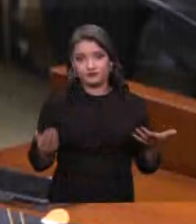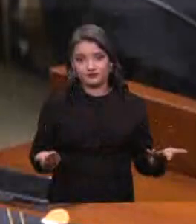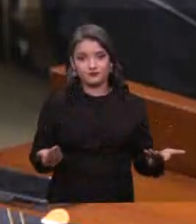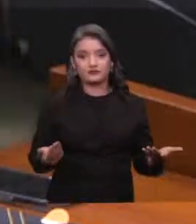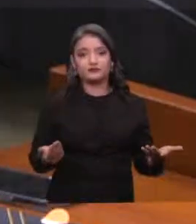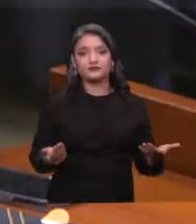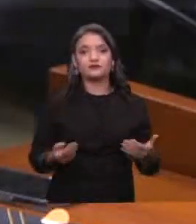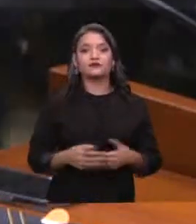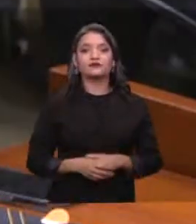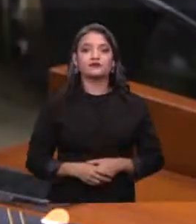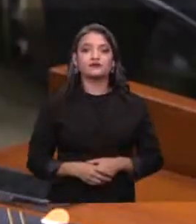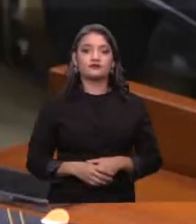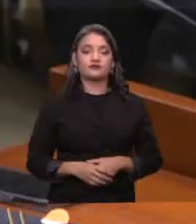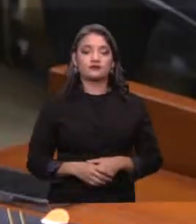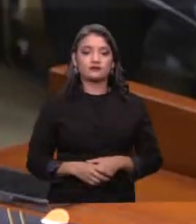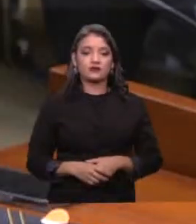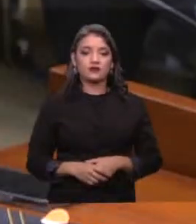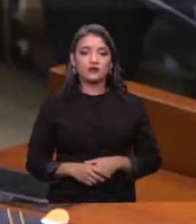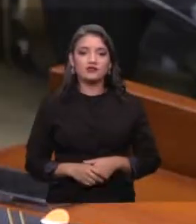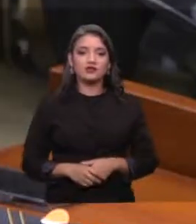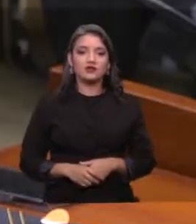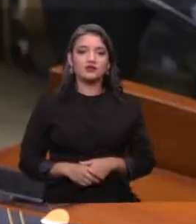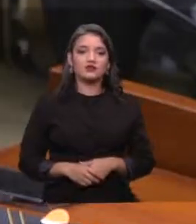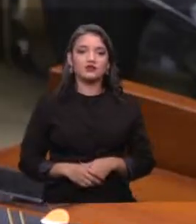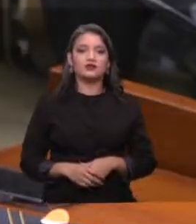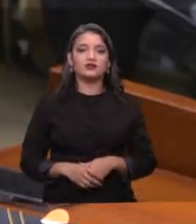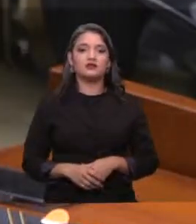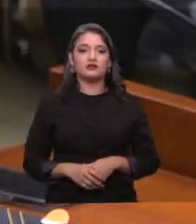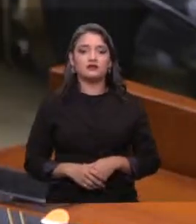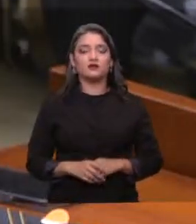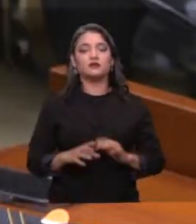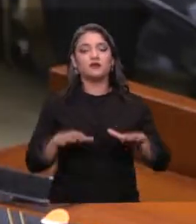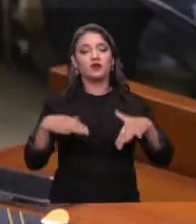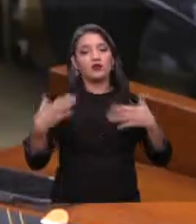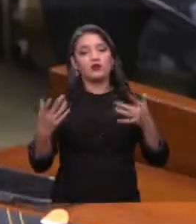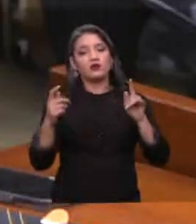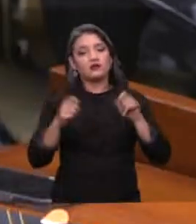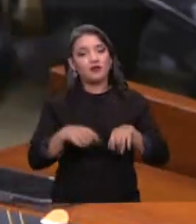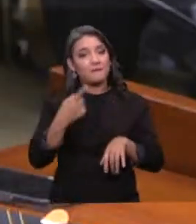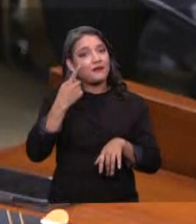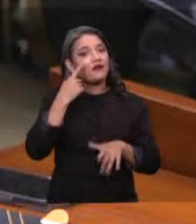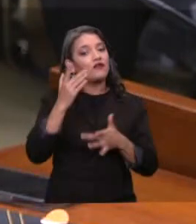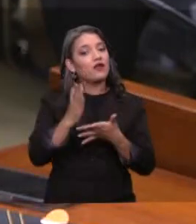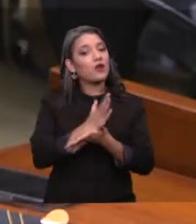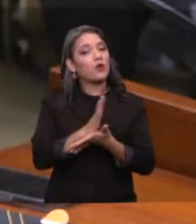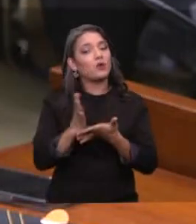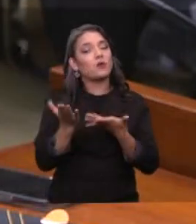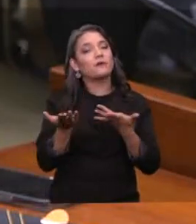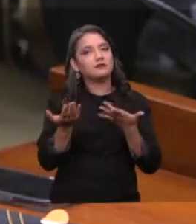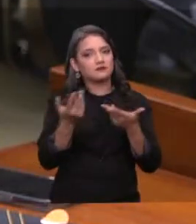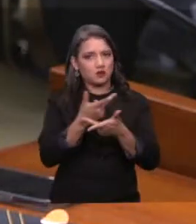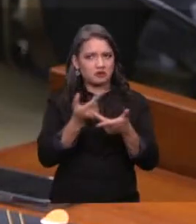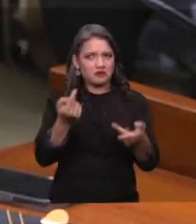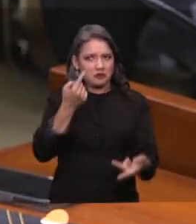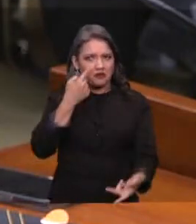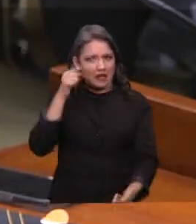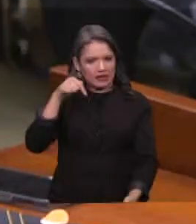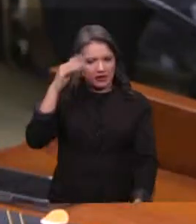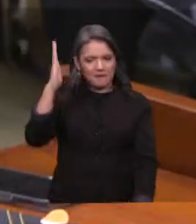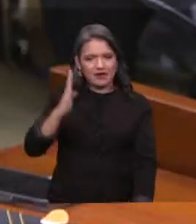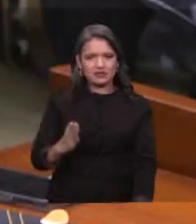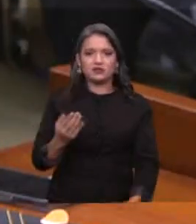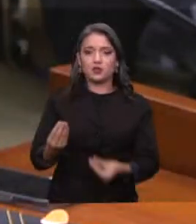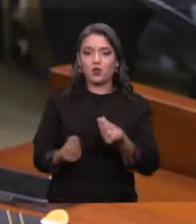Caio, aqui da tribuna. Então, é preciso verificar alguns dados da realidade brasileira.